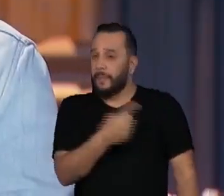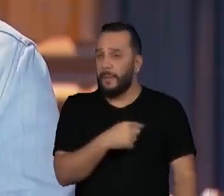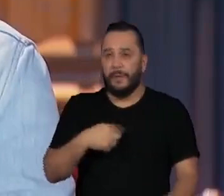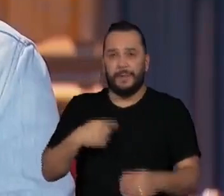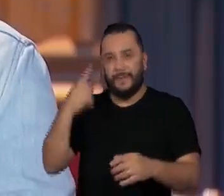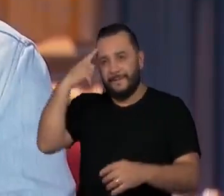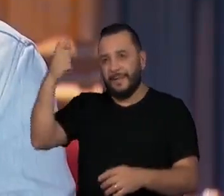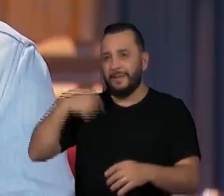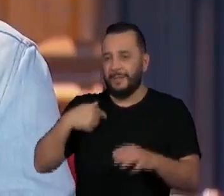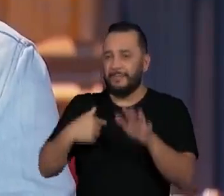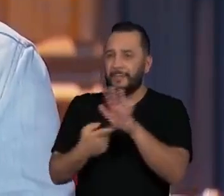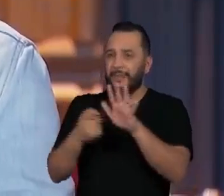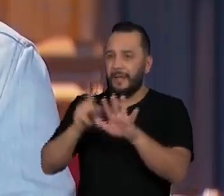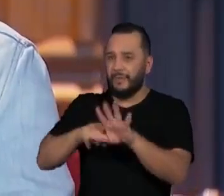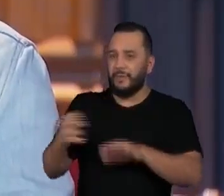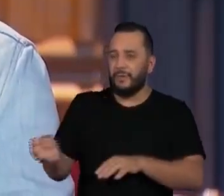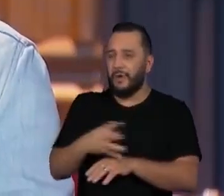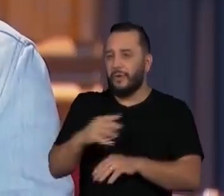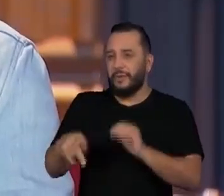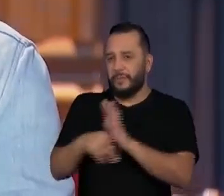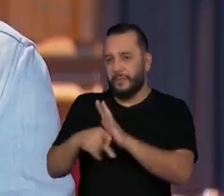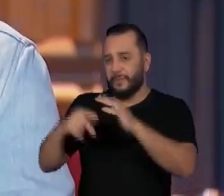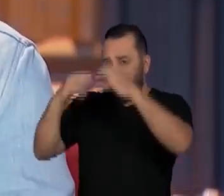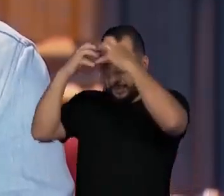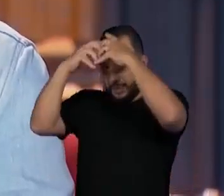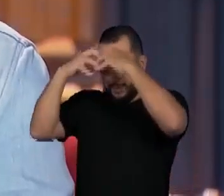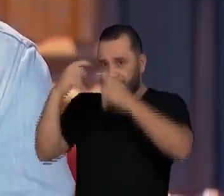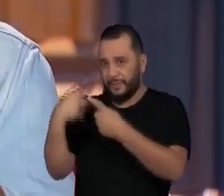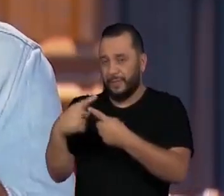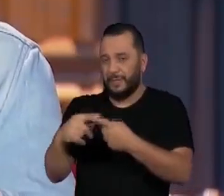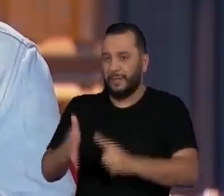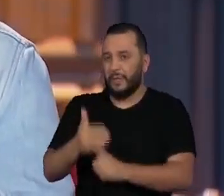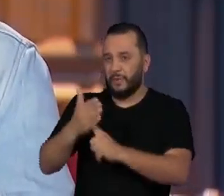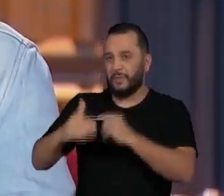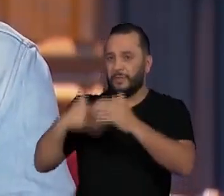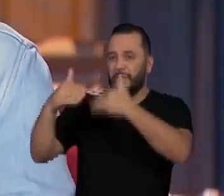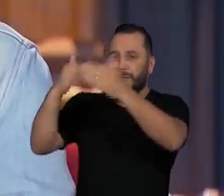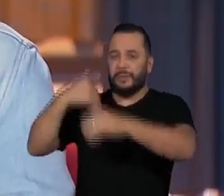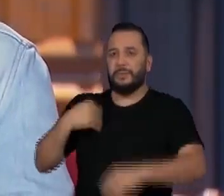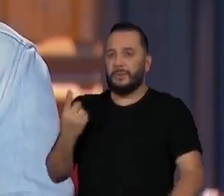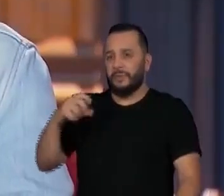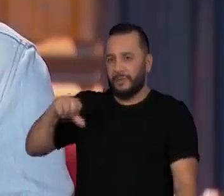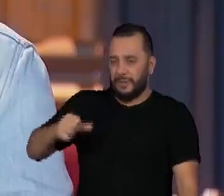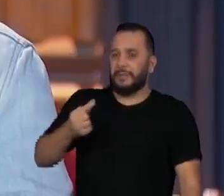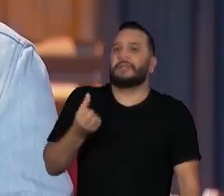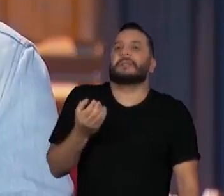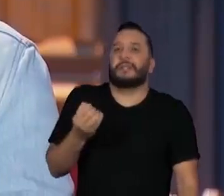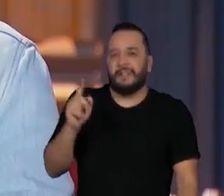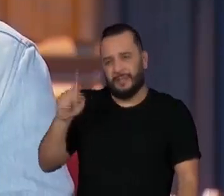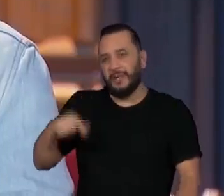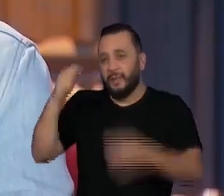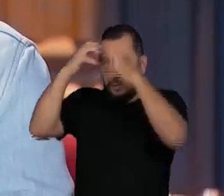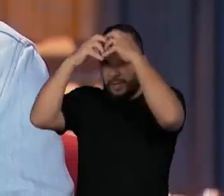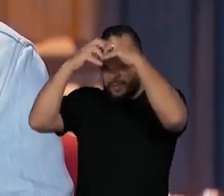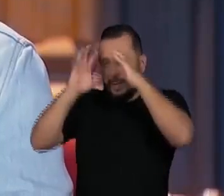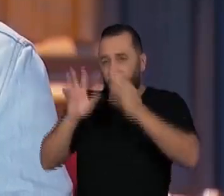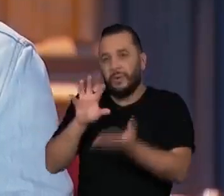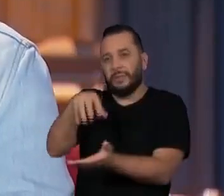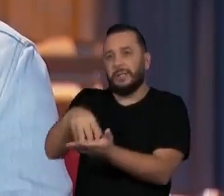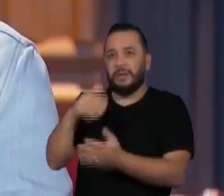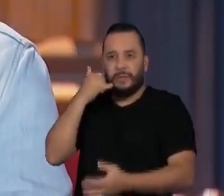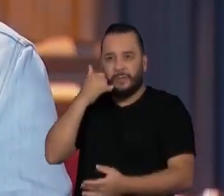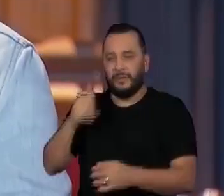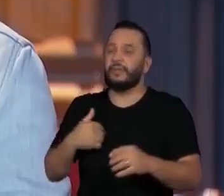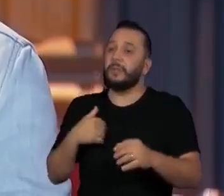novas metáforas para o cérebro naquela essa tecnologia vai evoluindo então nos anos 60 o cérebro era uma Central Telefônica é e